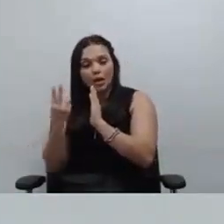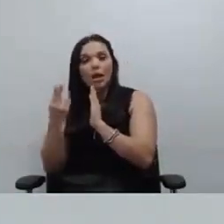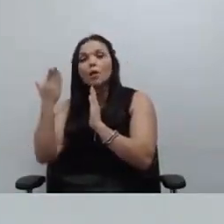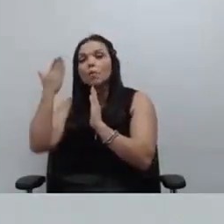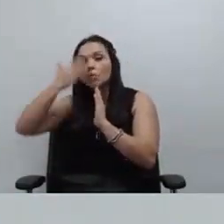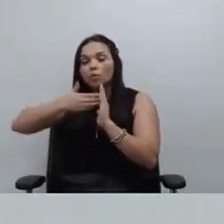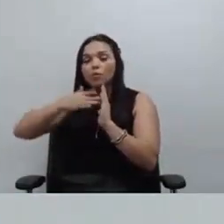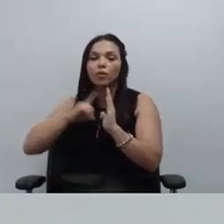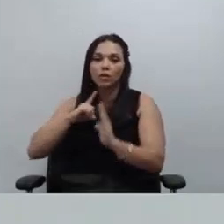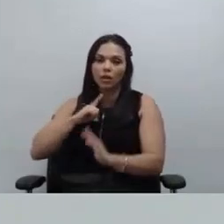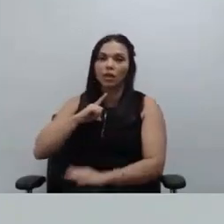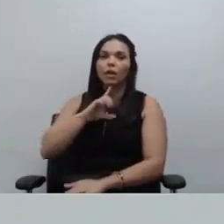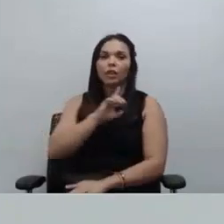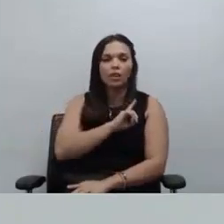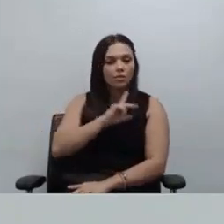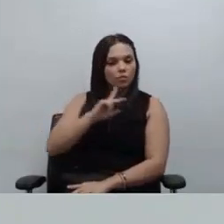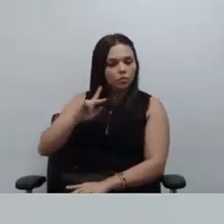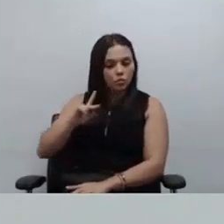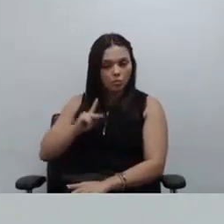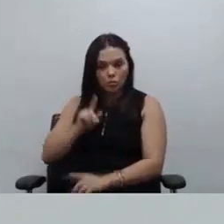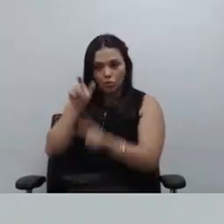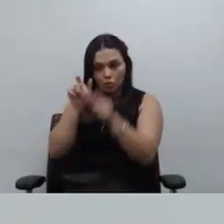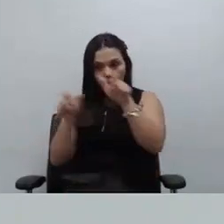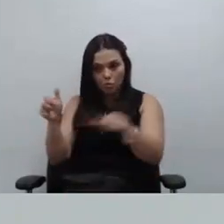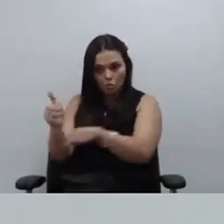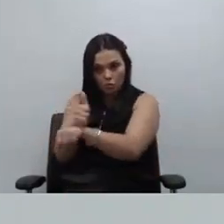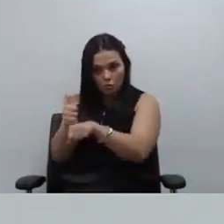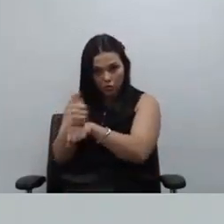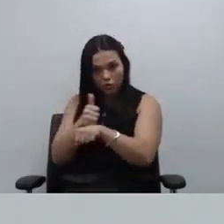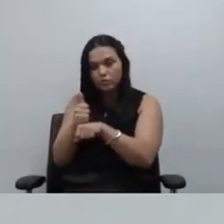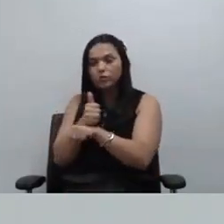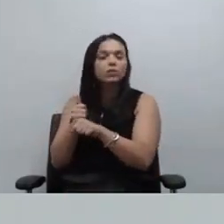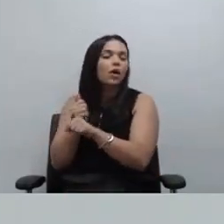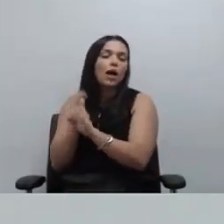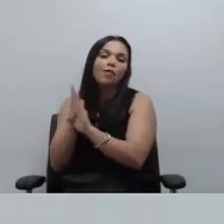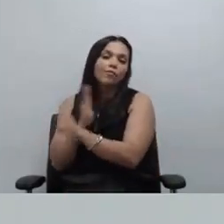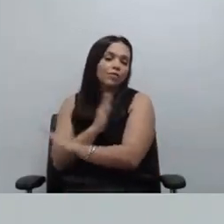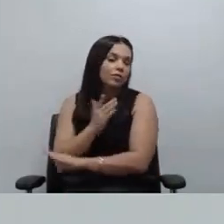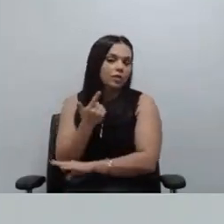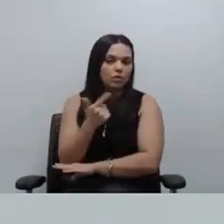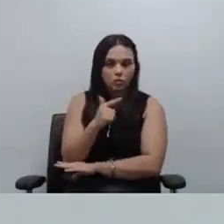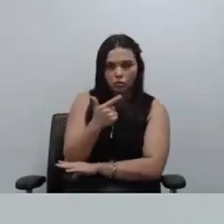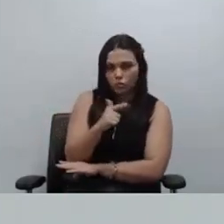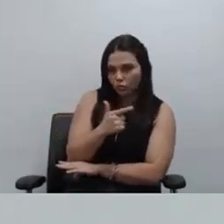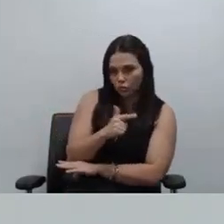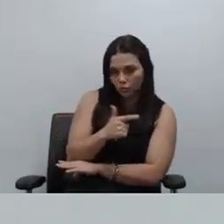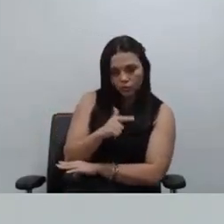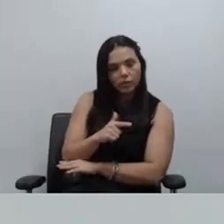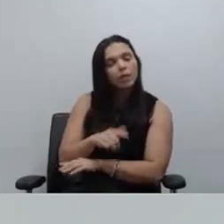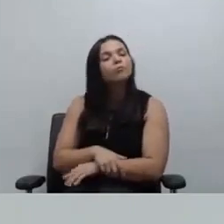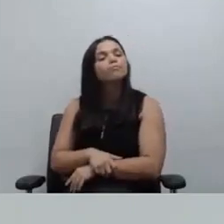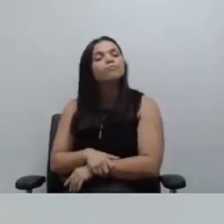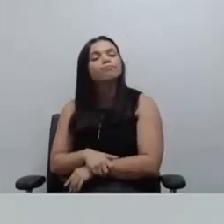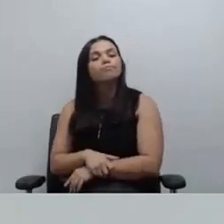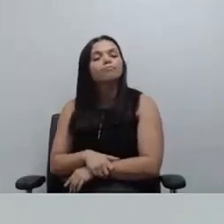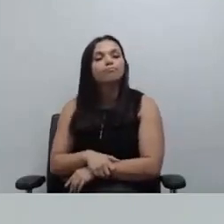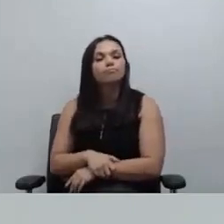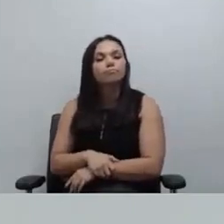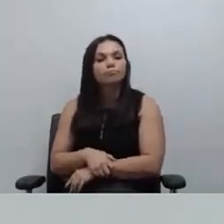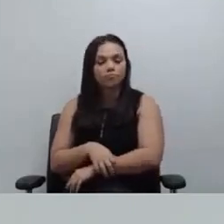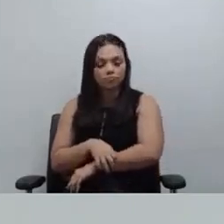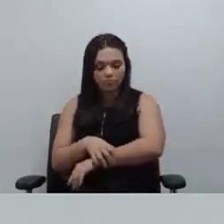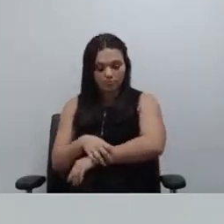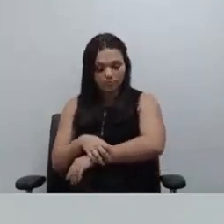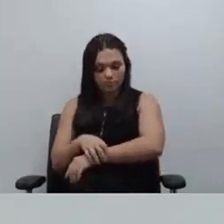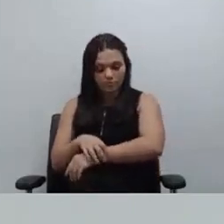certificou que não há defensores públicos e servidores afastados para participação em curso de pós-graduação estricto sensu. Aqui